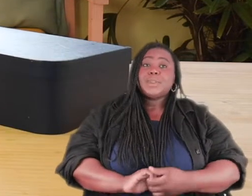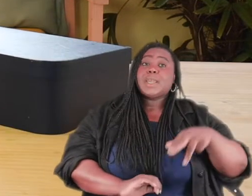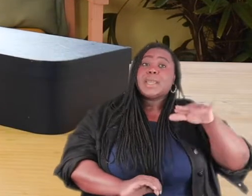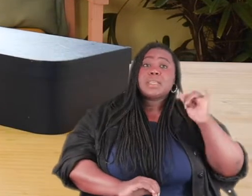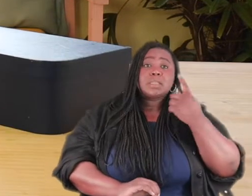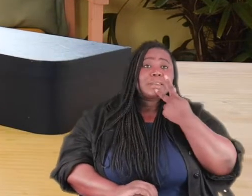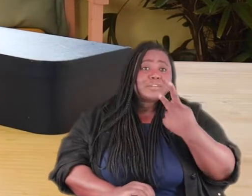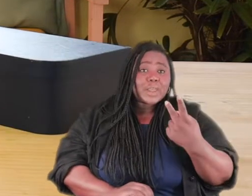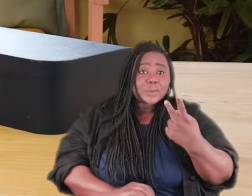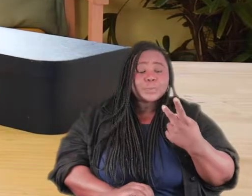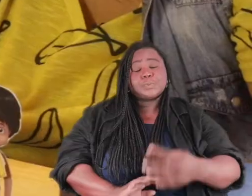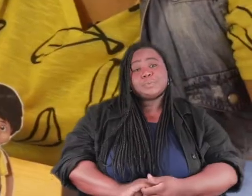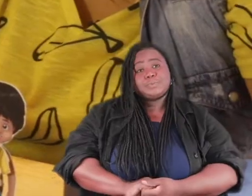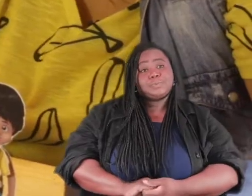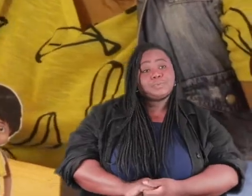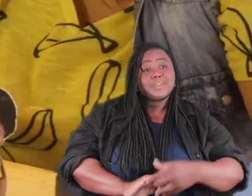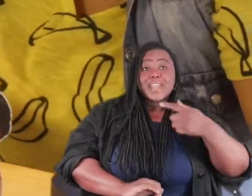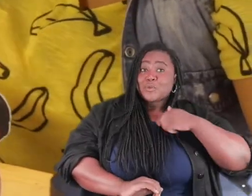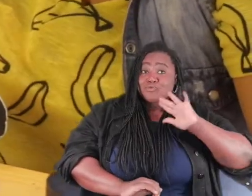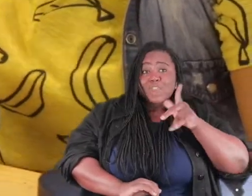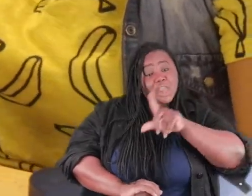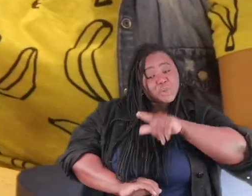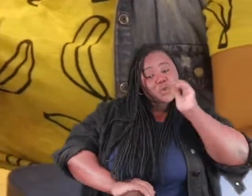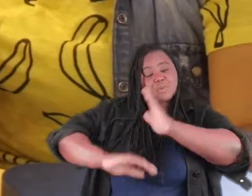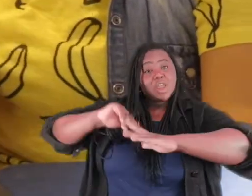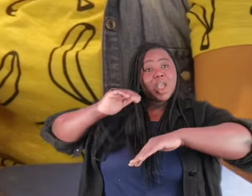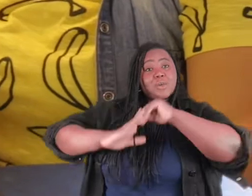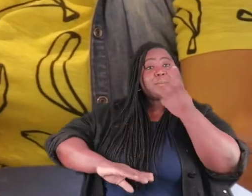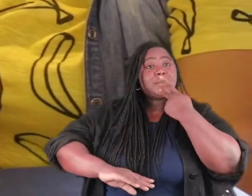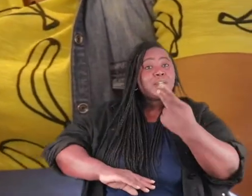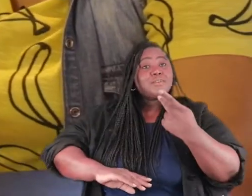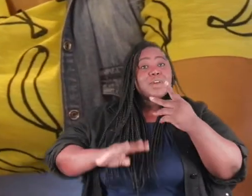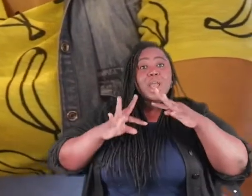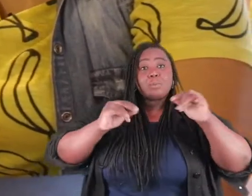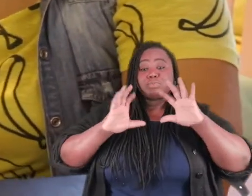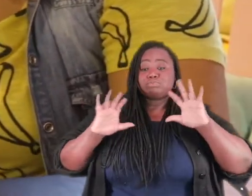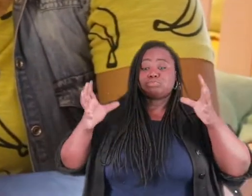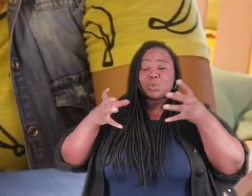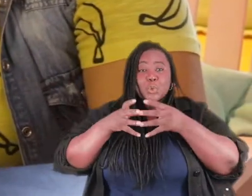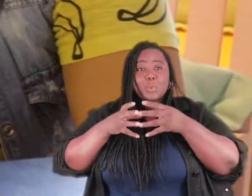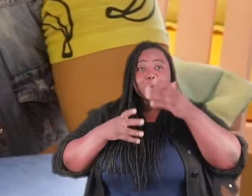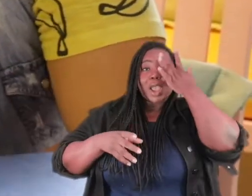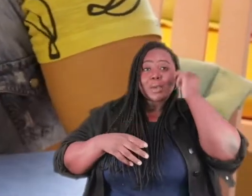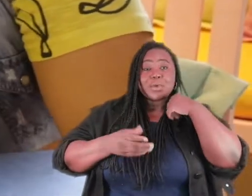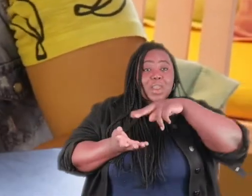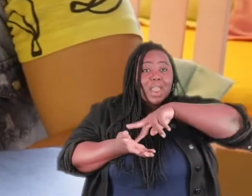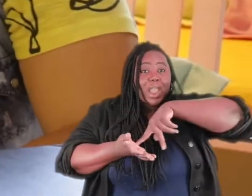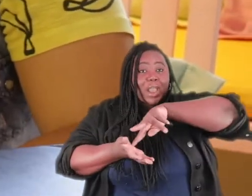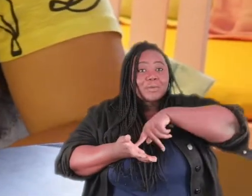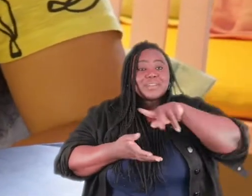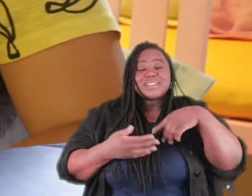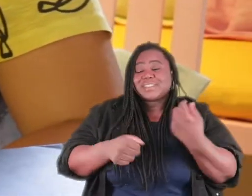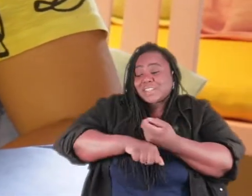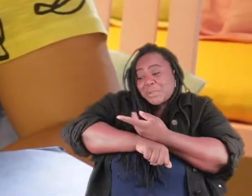Nina disse satisfeita. Escolhi a profissão para falar a turma inteira. Bailarina,